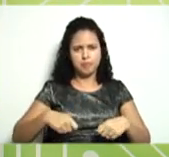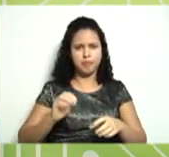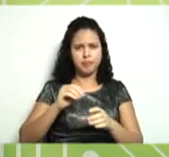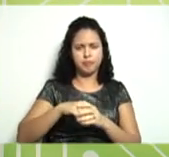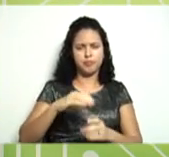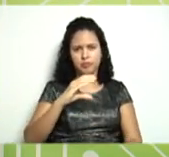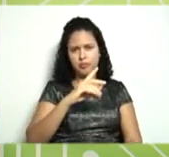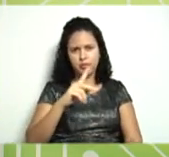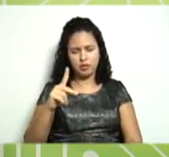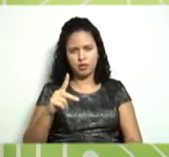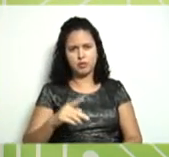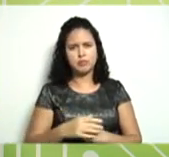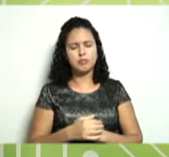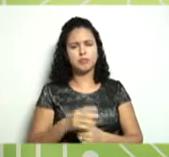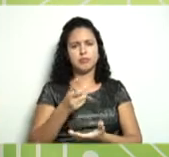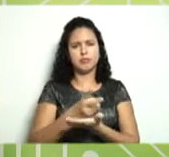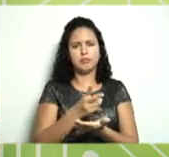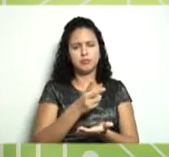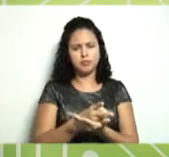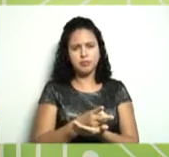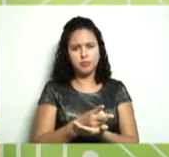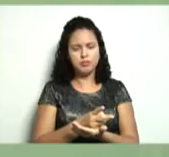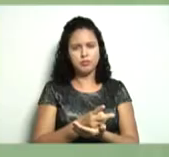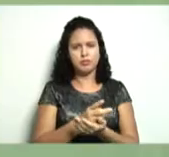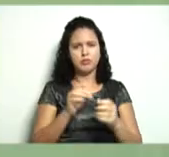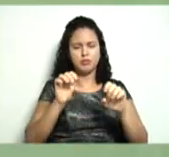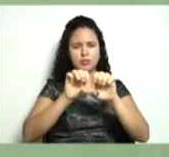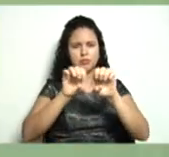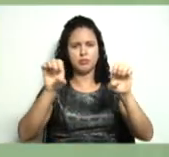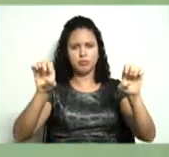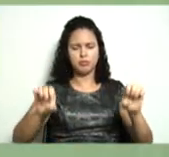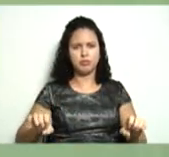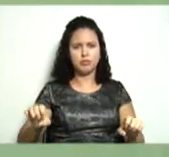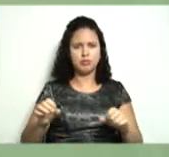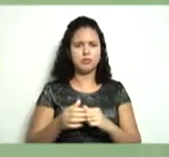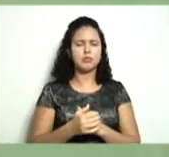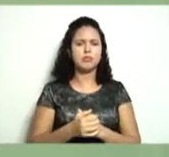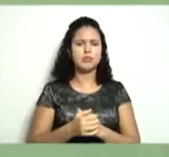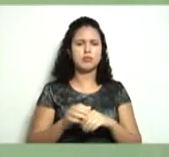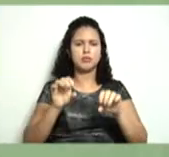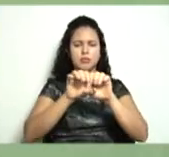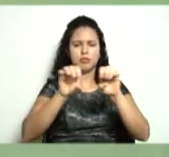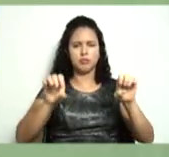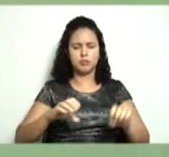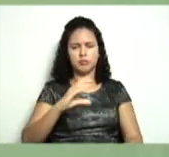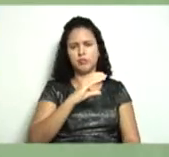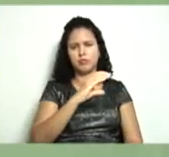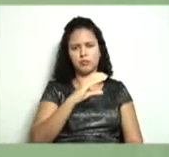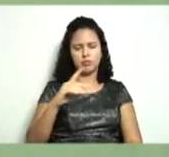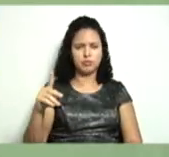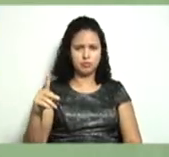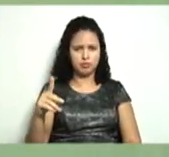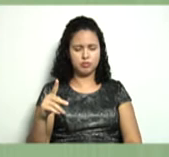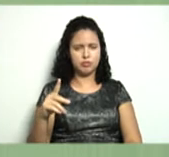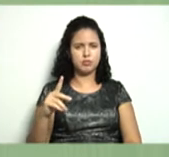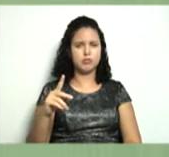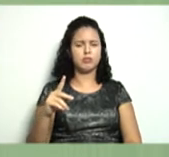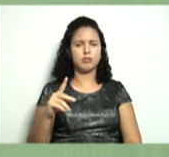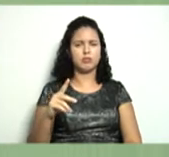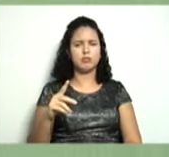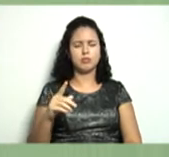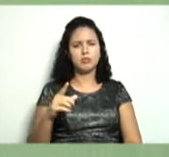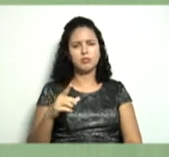Vamos continuar então agora conhecendo um pouquinho da estrutura? A estrutura das cooperativas. E vamos começar com